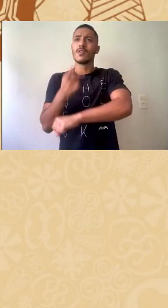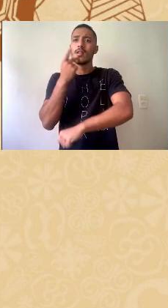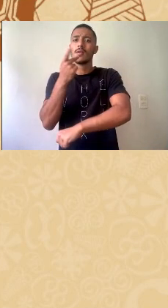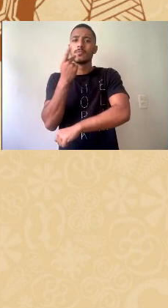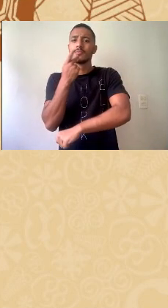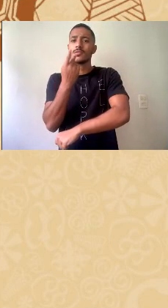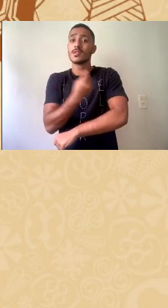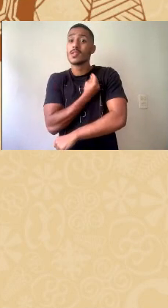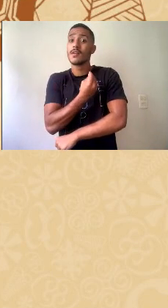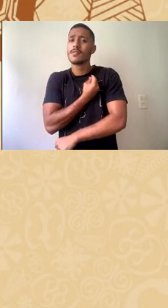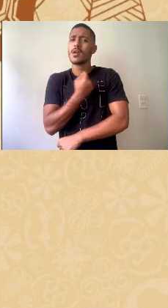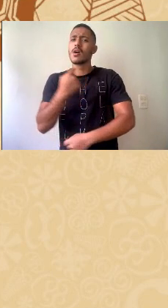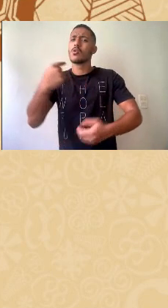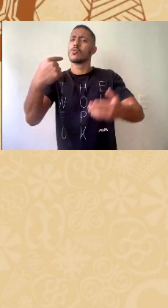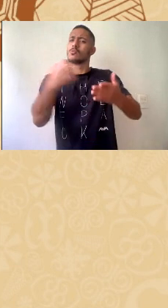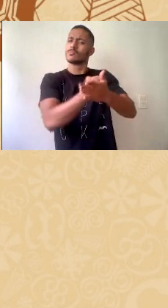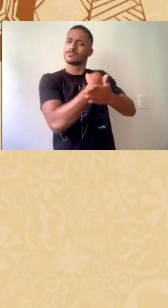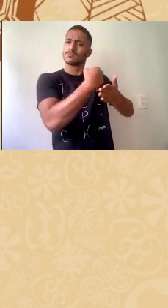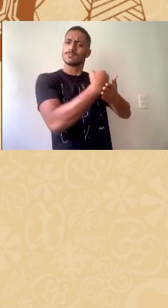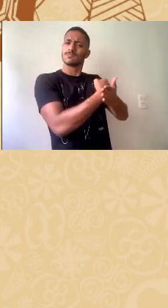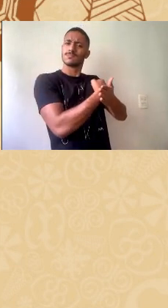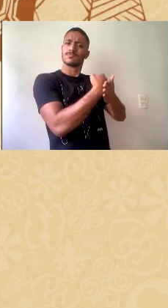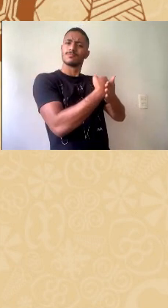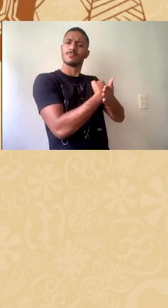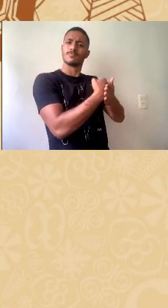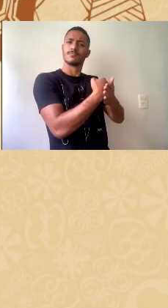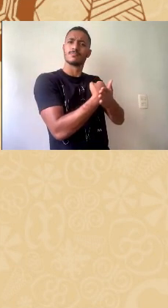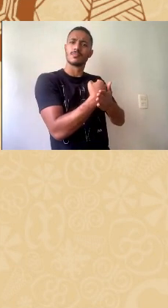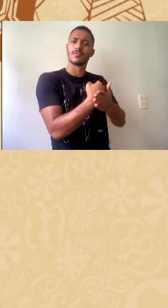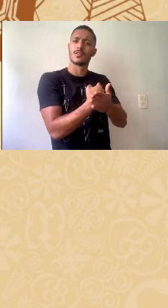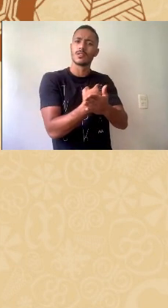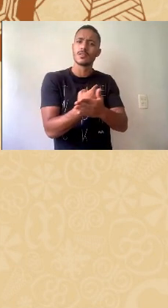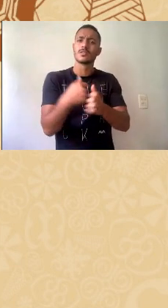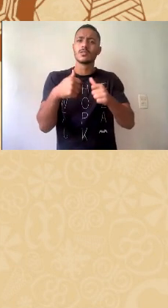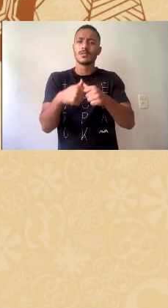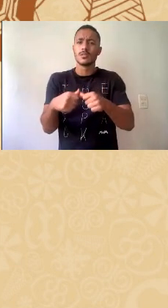A gente se pergunta, a gente que está na militância, está no dia a dia, né?